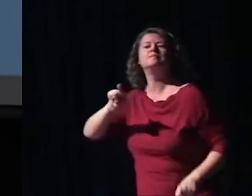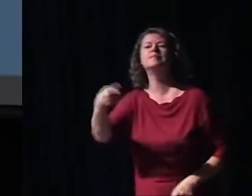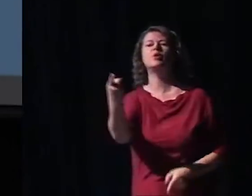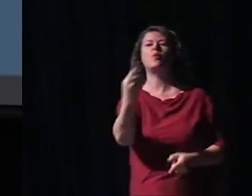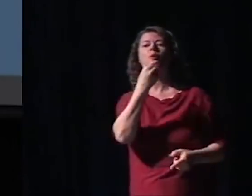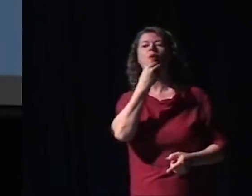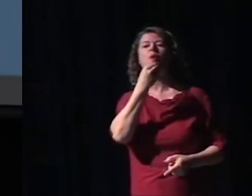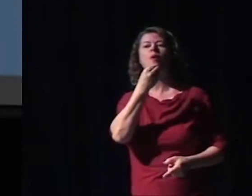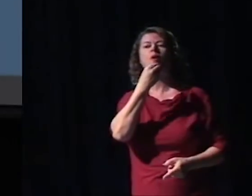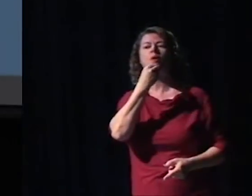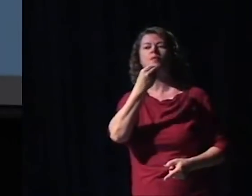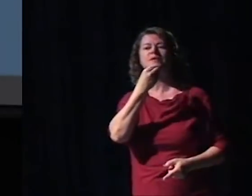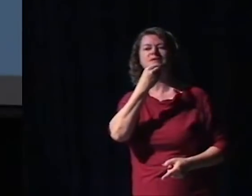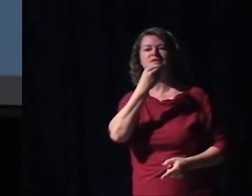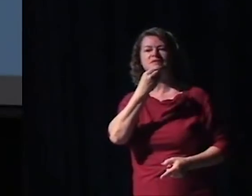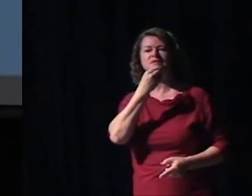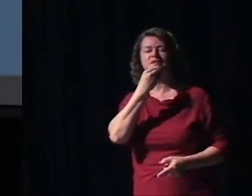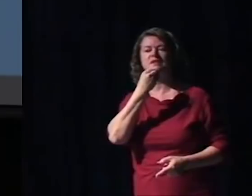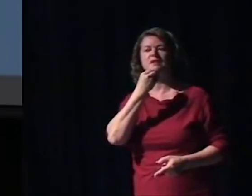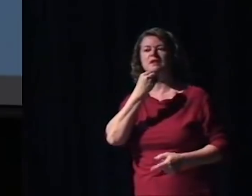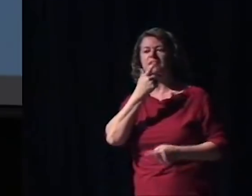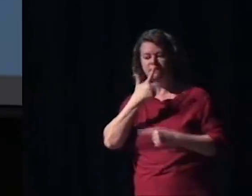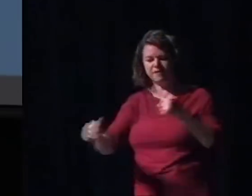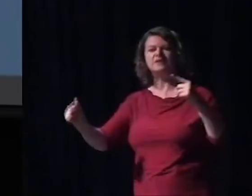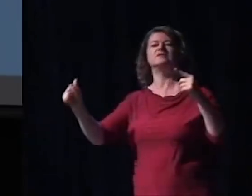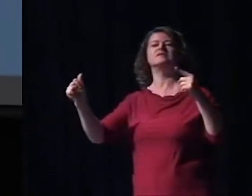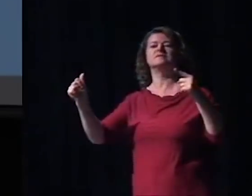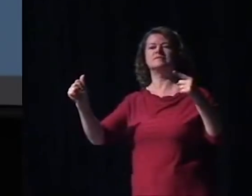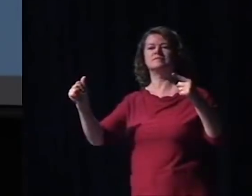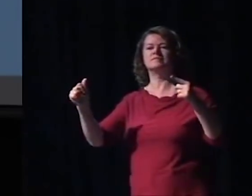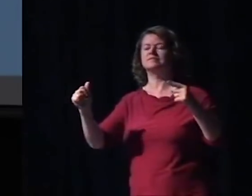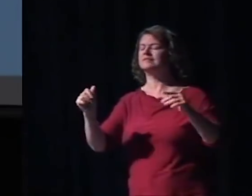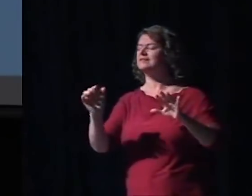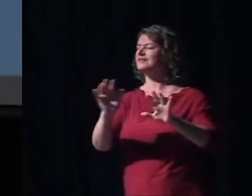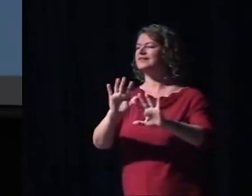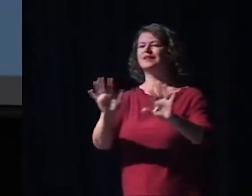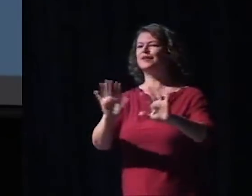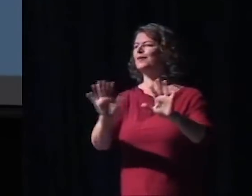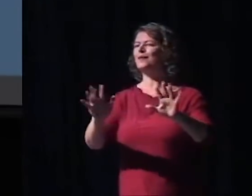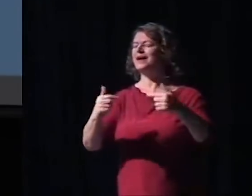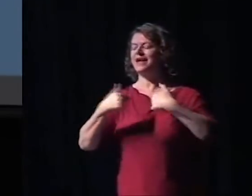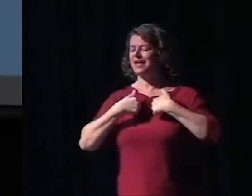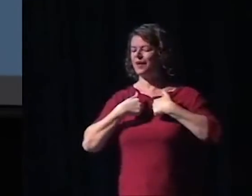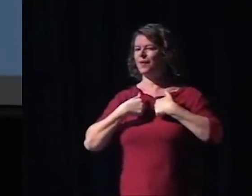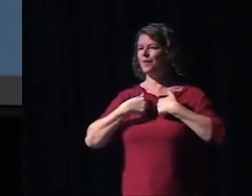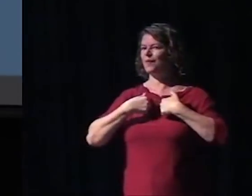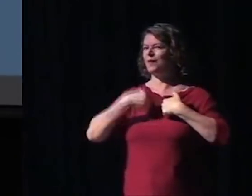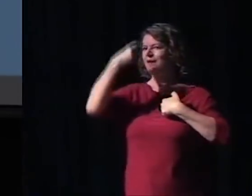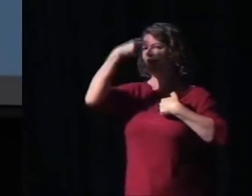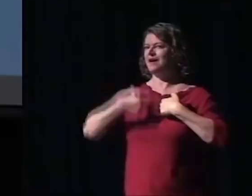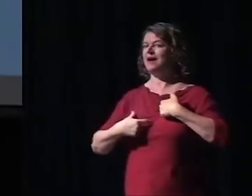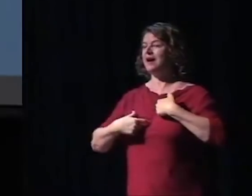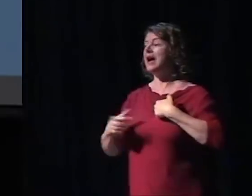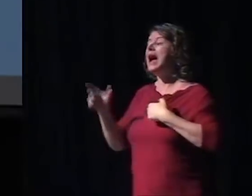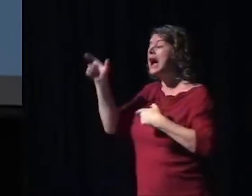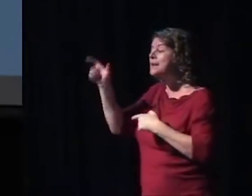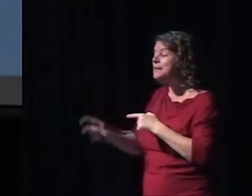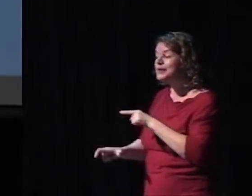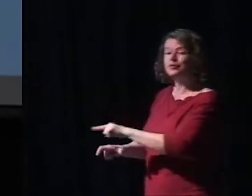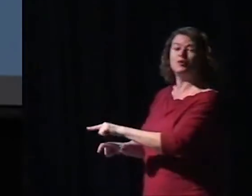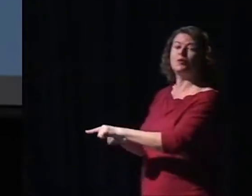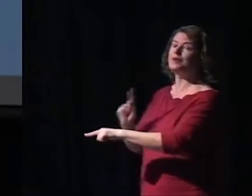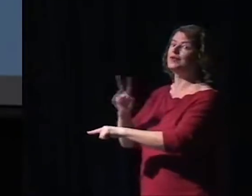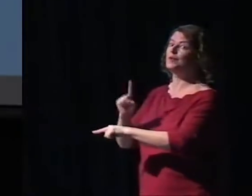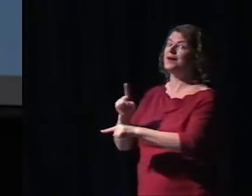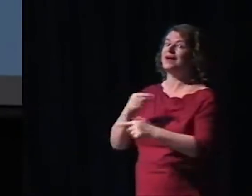Não tem a ver comigo, não tem a ver com a minha inteligência, não tem a ver com o que eu estudei, não tem a ver com os bancos